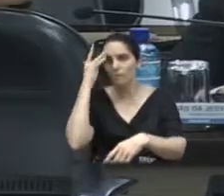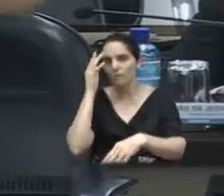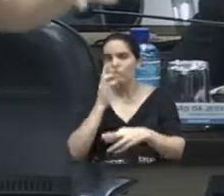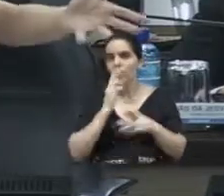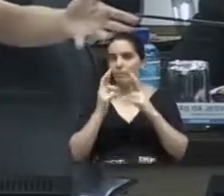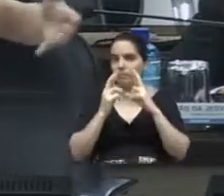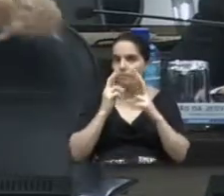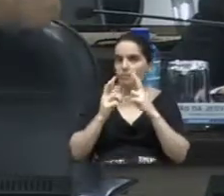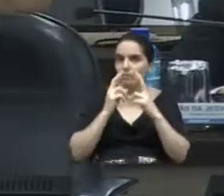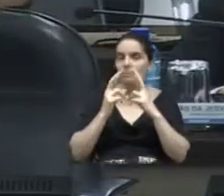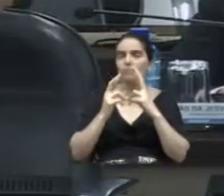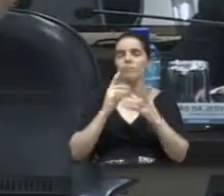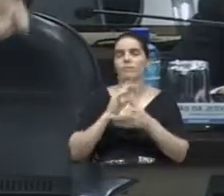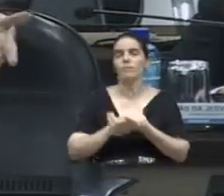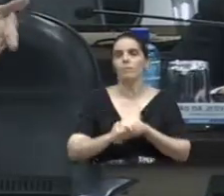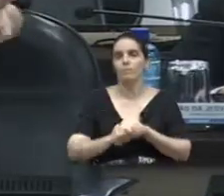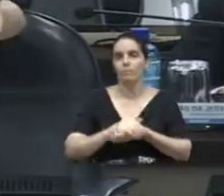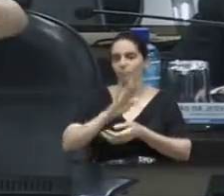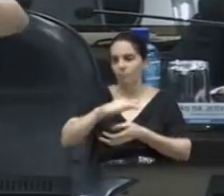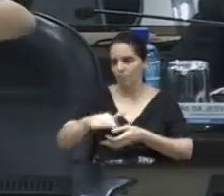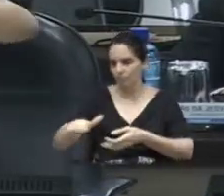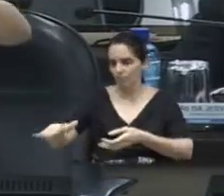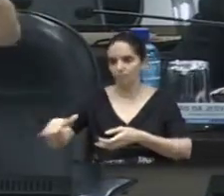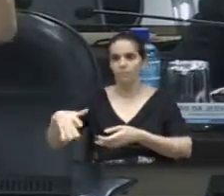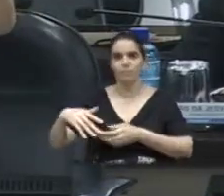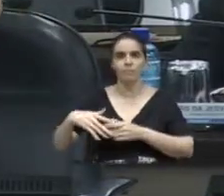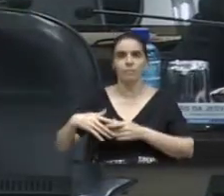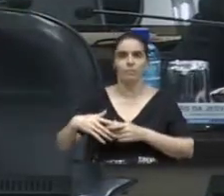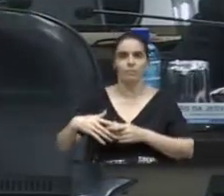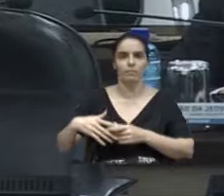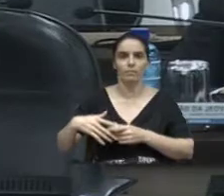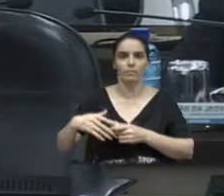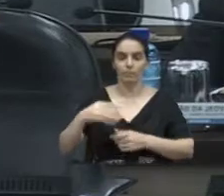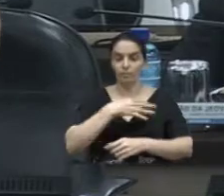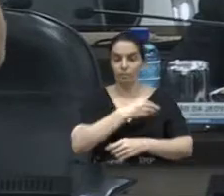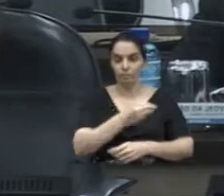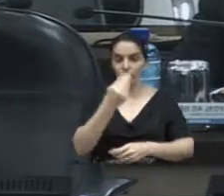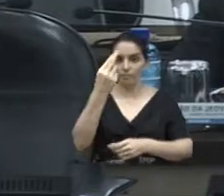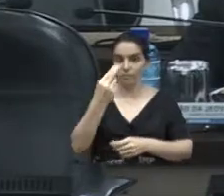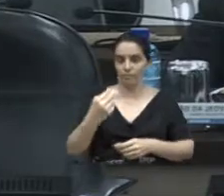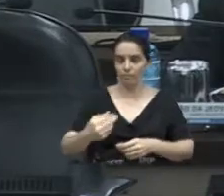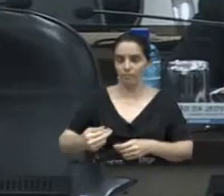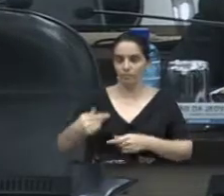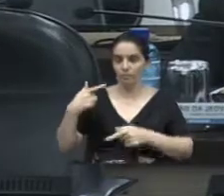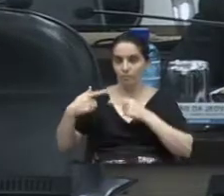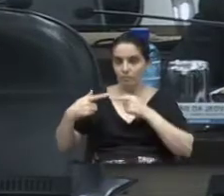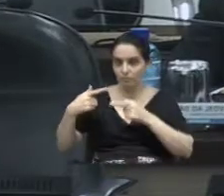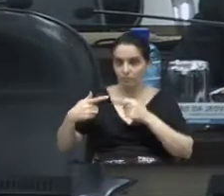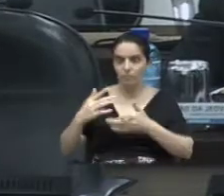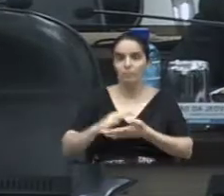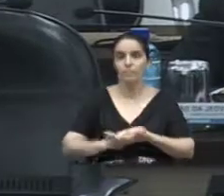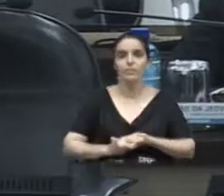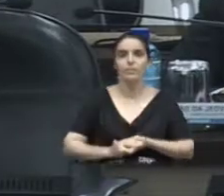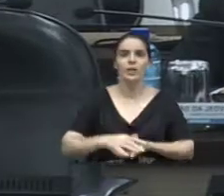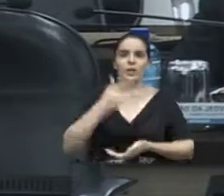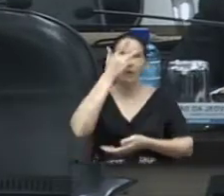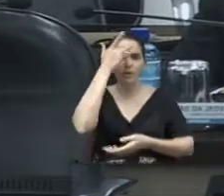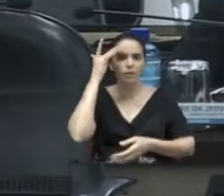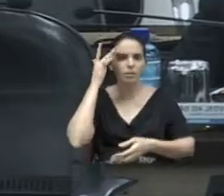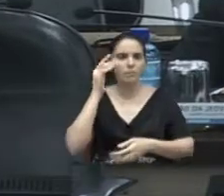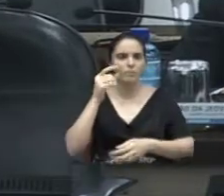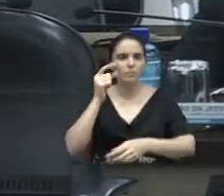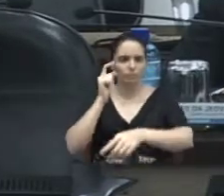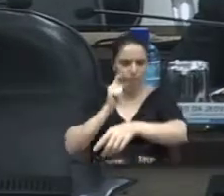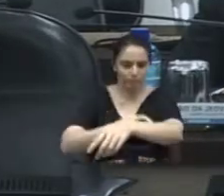caso dos gêmeos, dos idosos que chegaram a ser picados. Então, nessa situação, nessa seara,